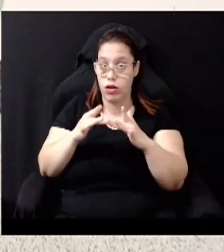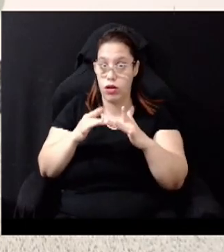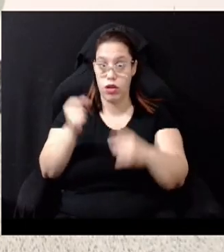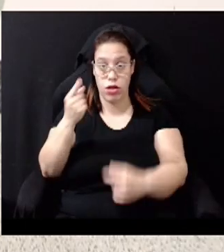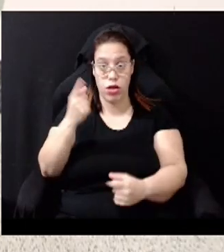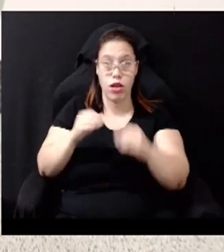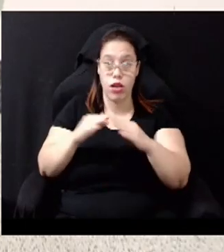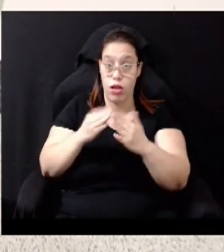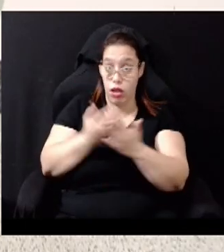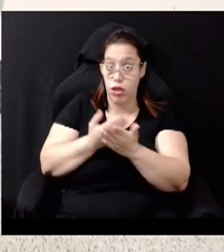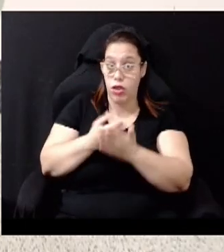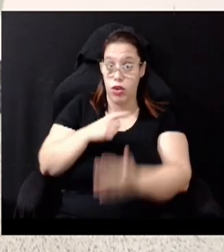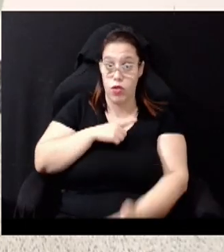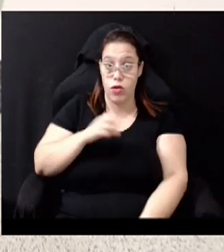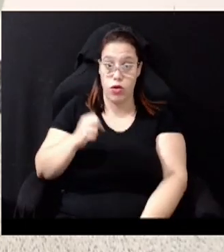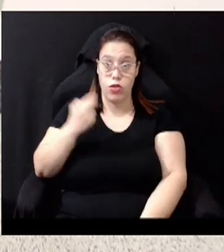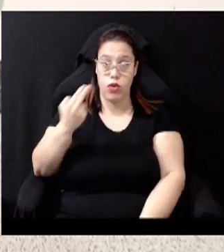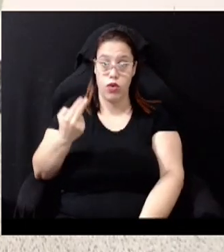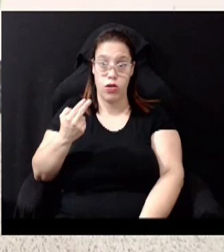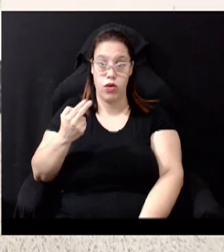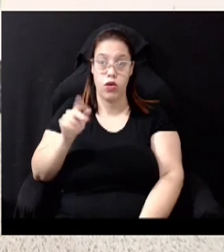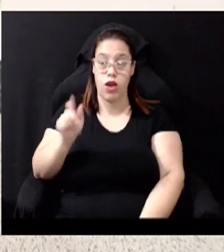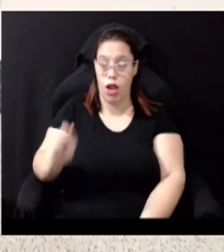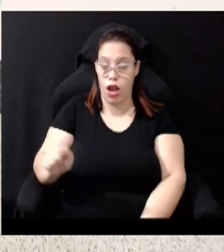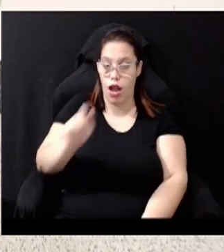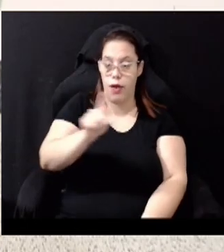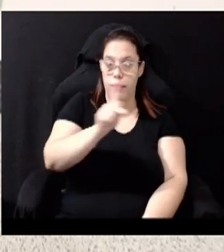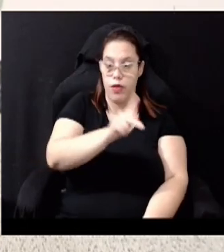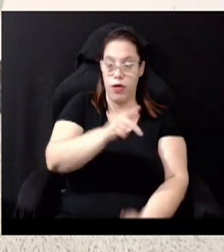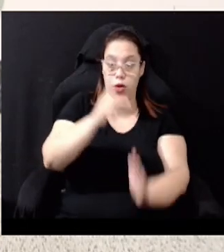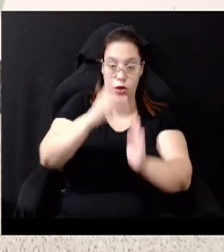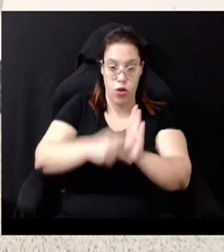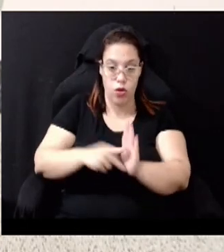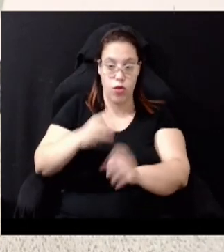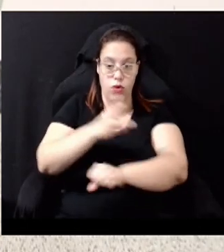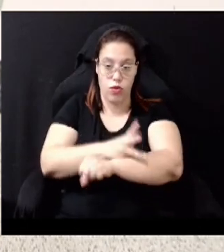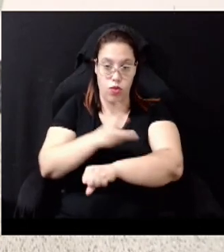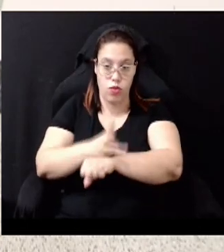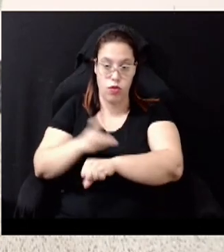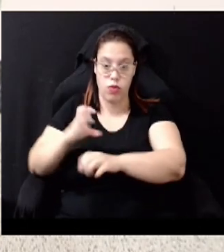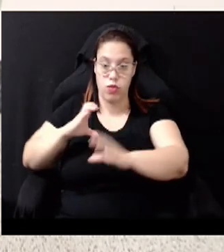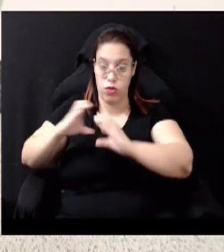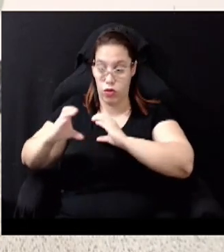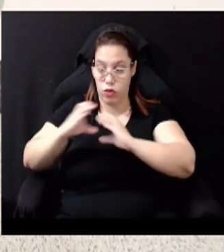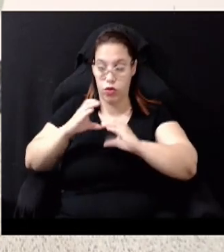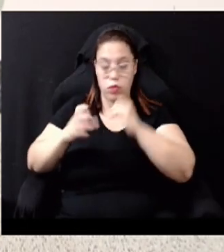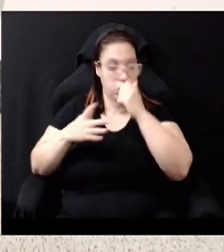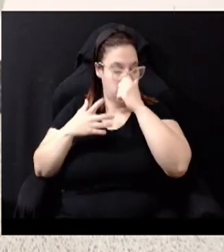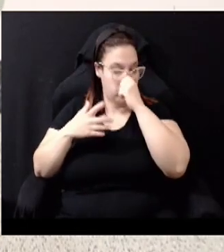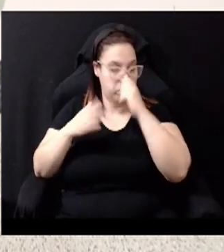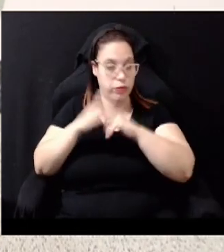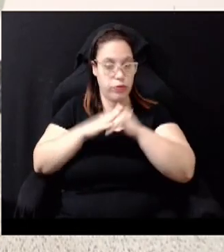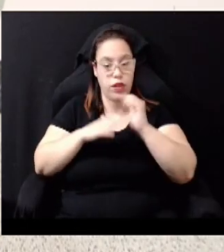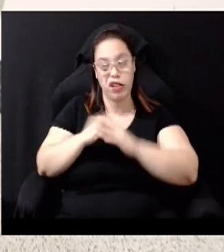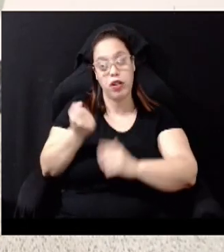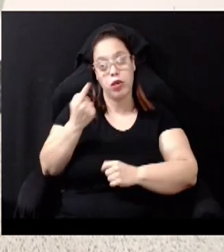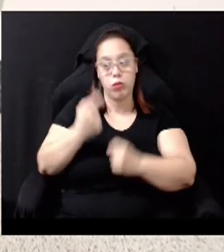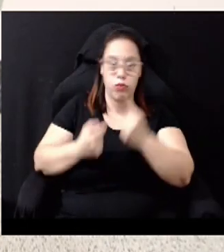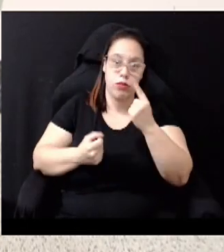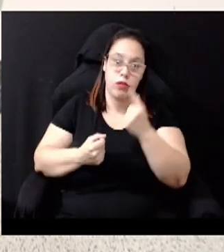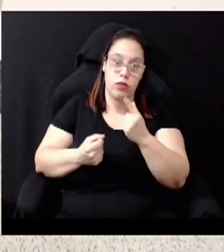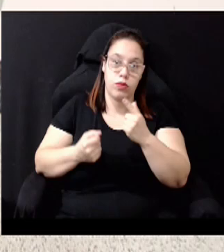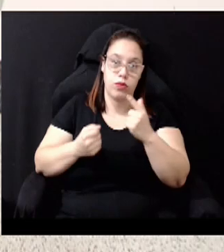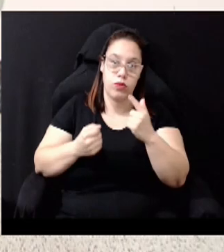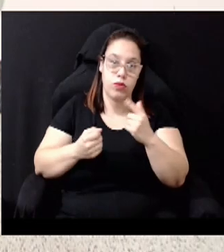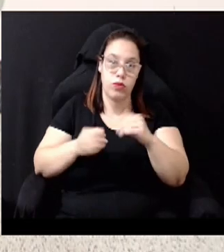estabelece, ou seja, aplicativo, ou o próprio WhatsApp do coordenador, enfim, aí cada escola vai tratar de uma maneira. Ou a recepção, mas